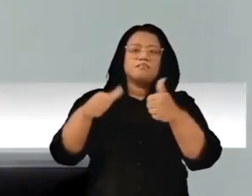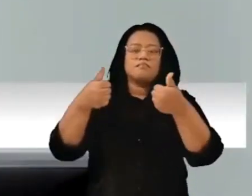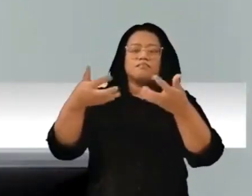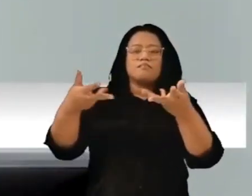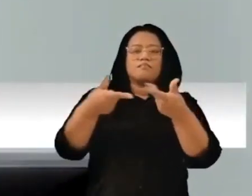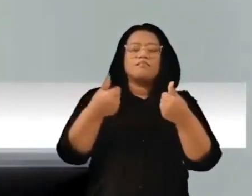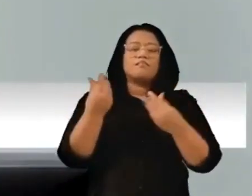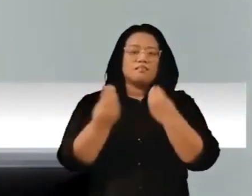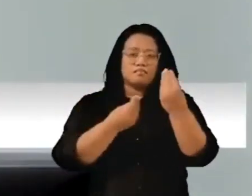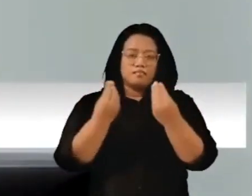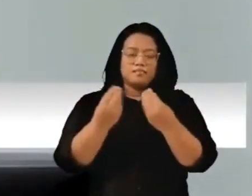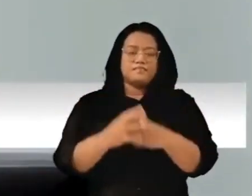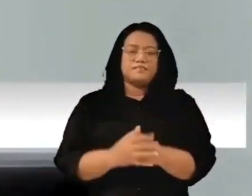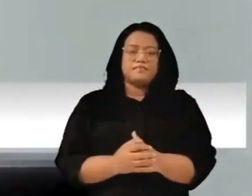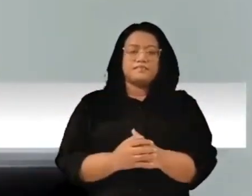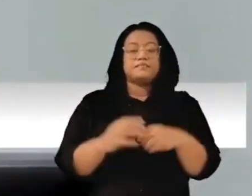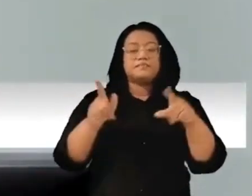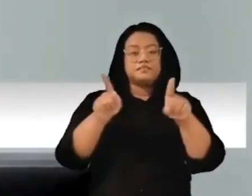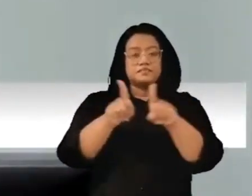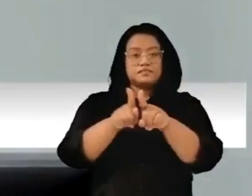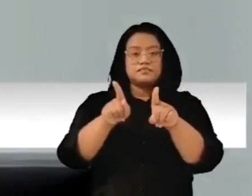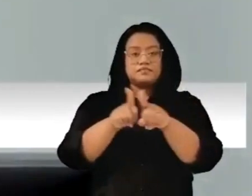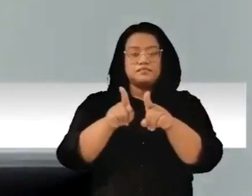E especialmente dando